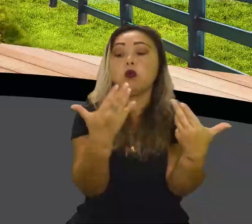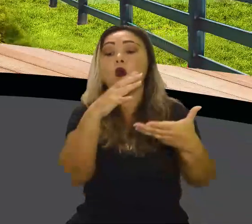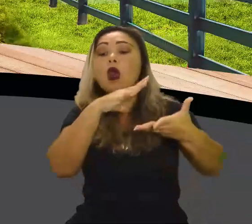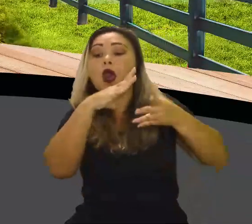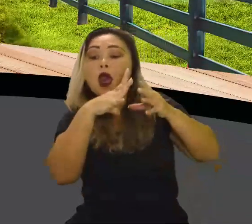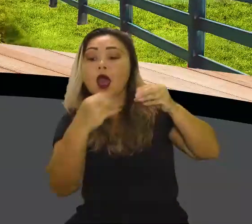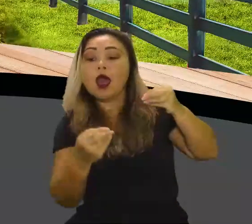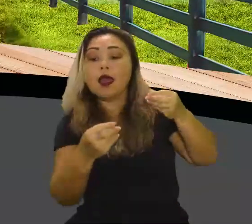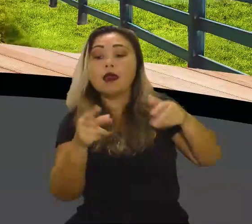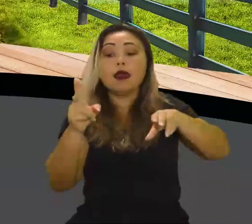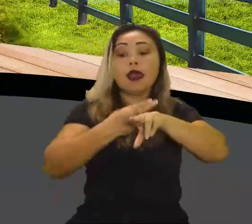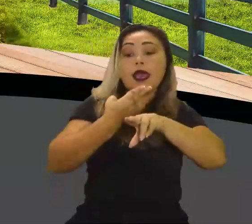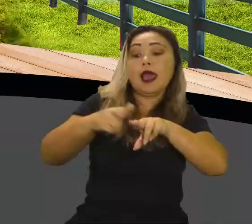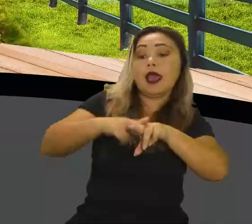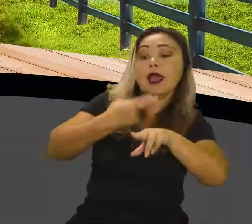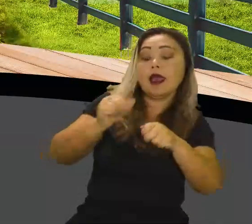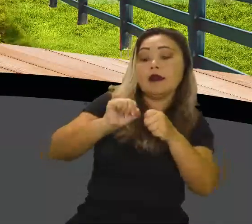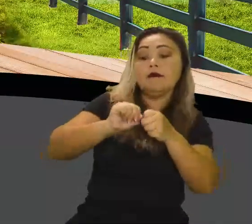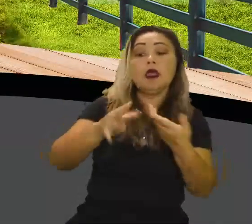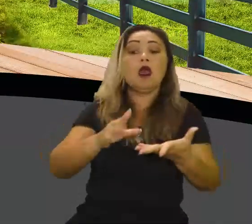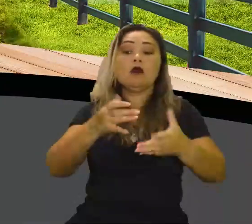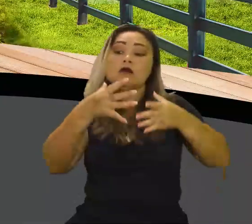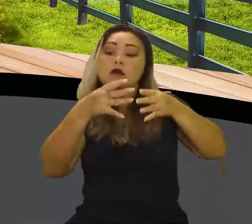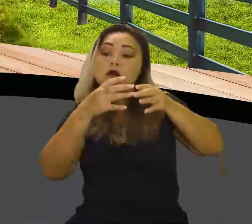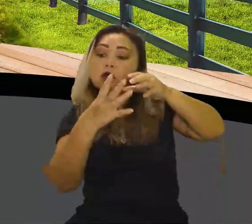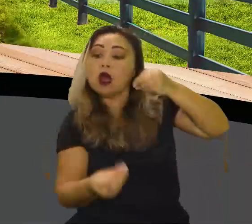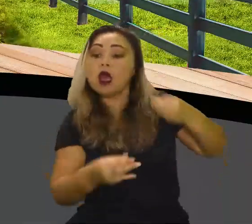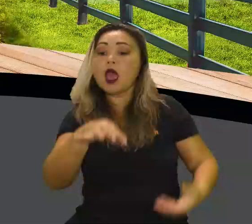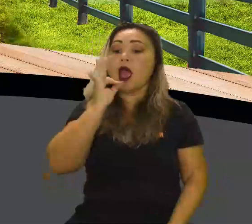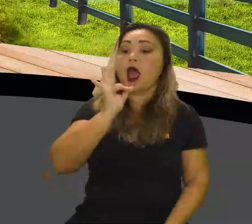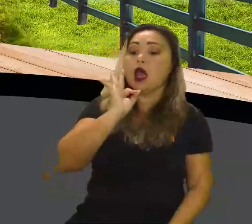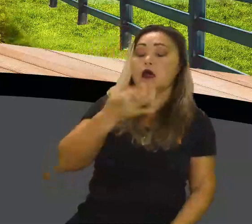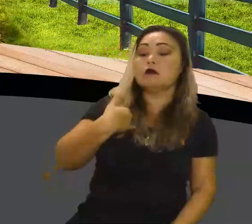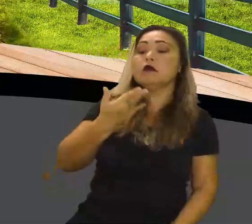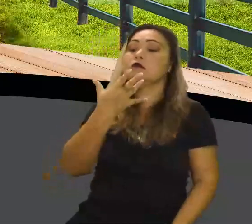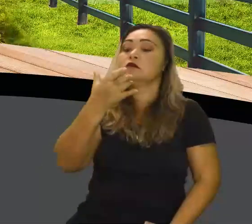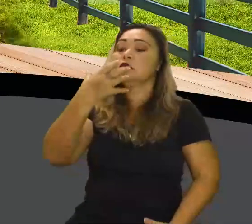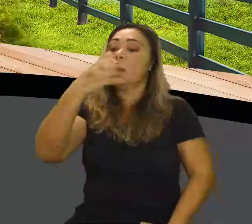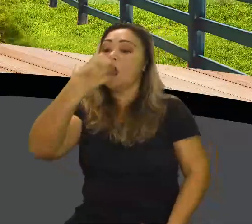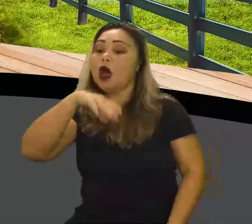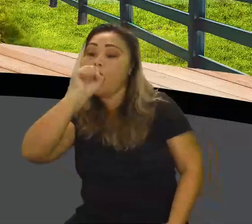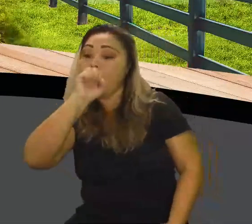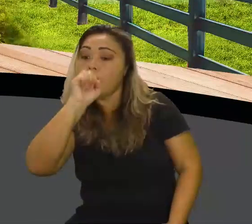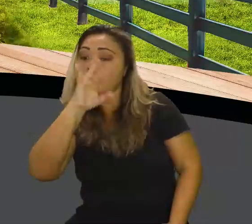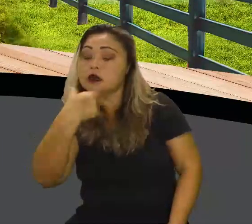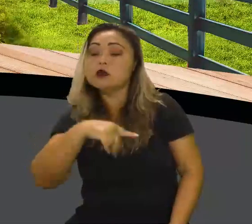cacau, produção de café, produção de laranja,